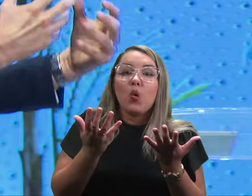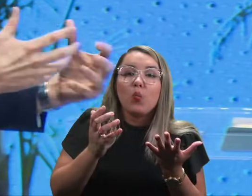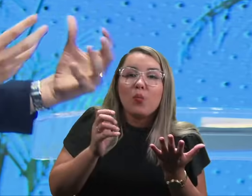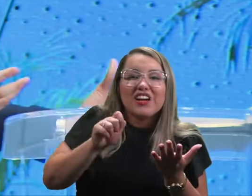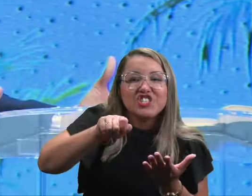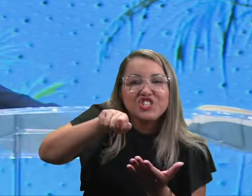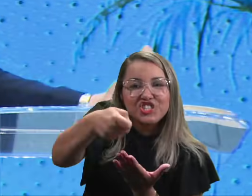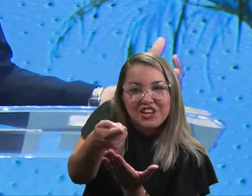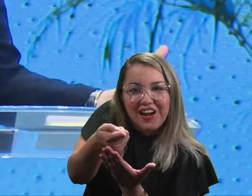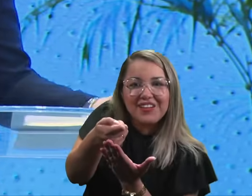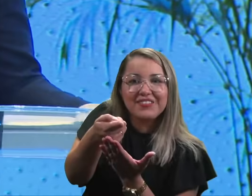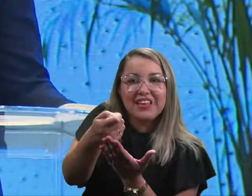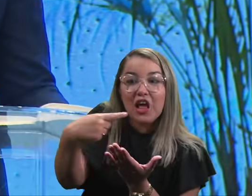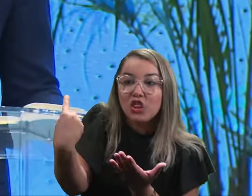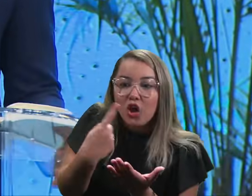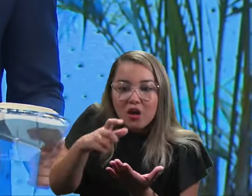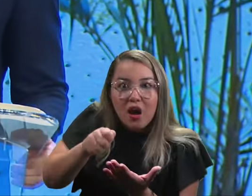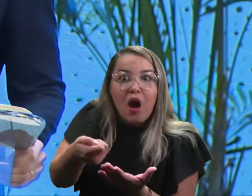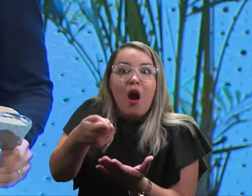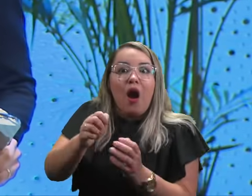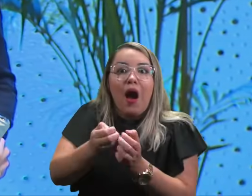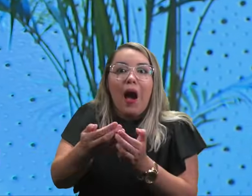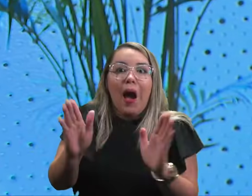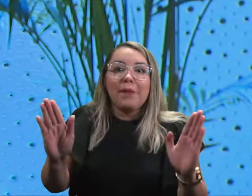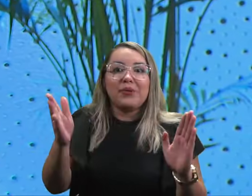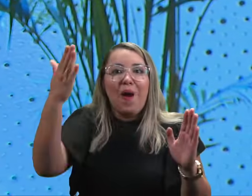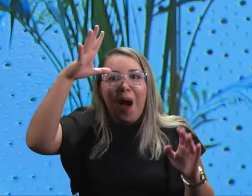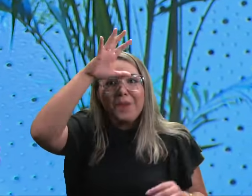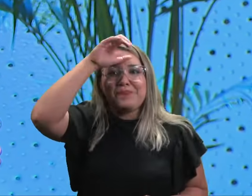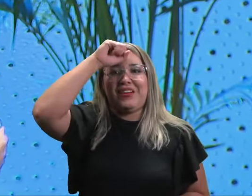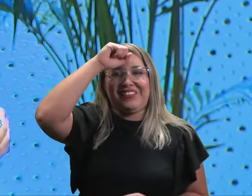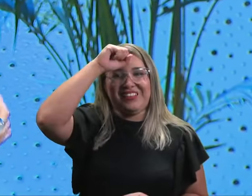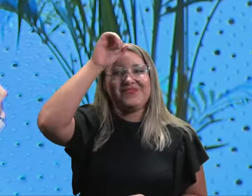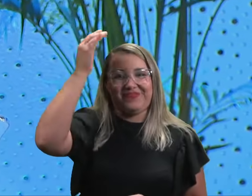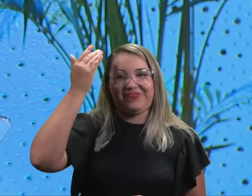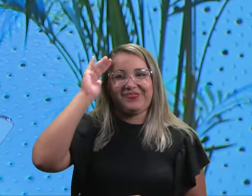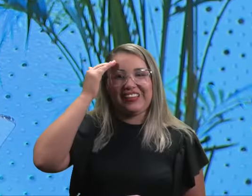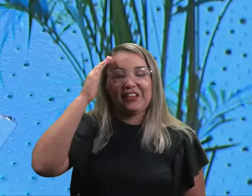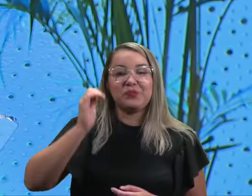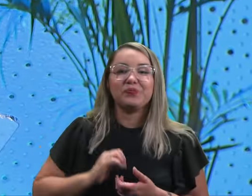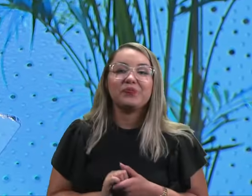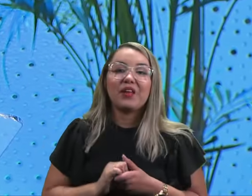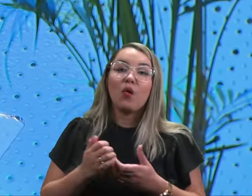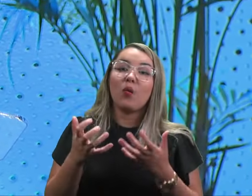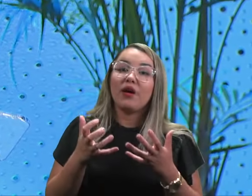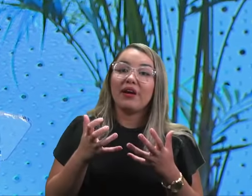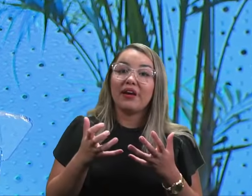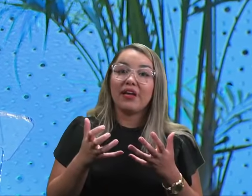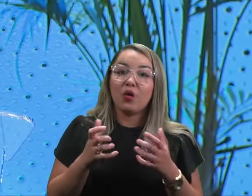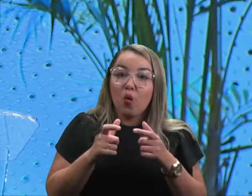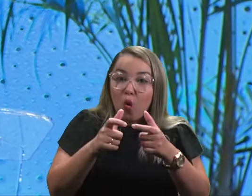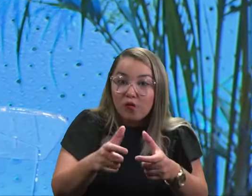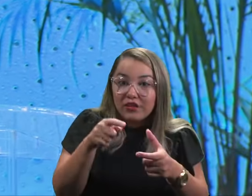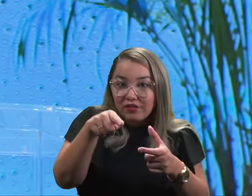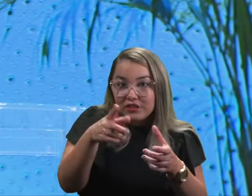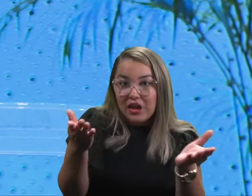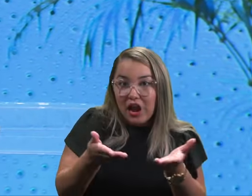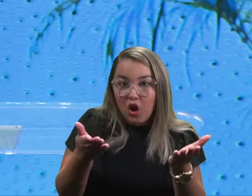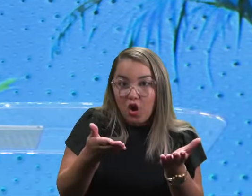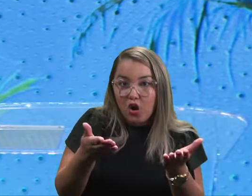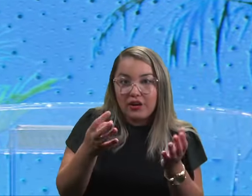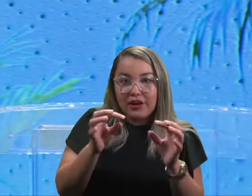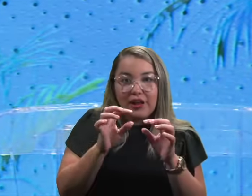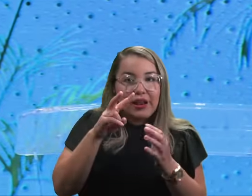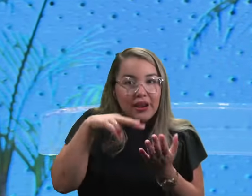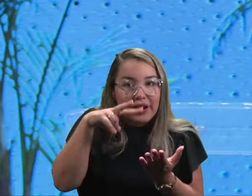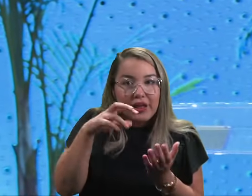o que Jesus deixou ensinado para nós. E eu quero convidar você agora para nós irmos ao texto-chave